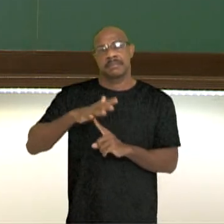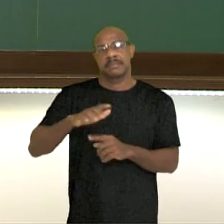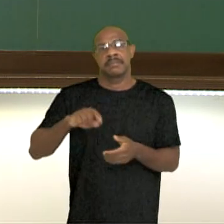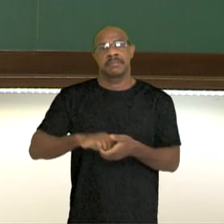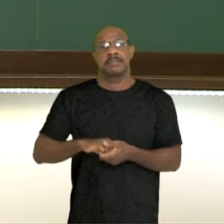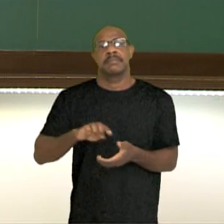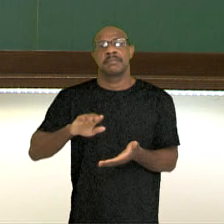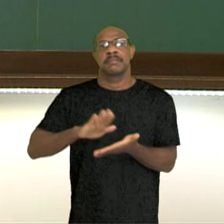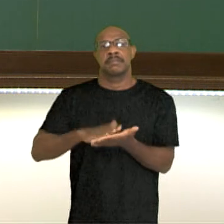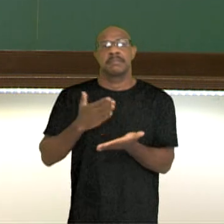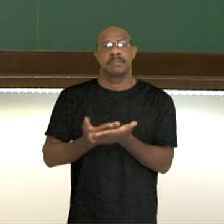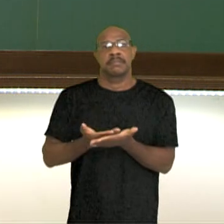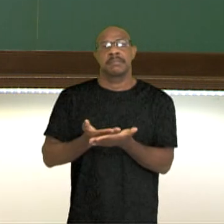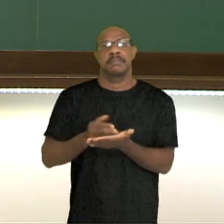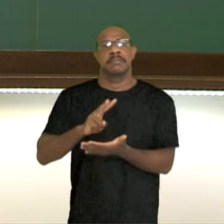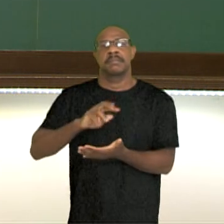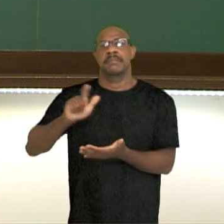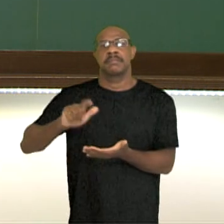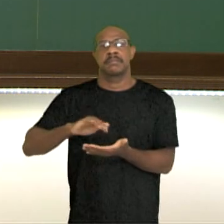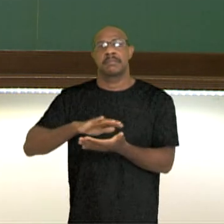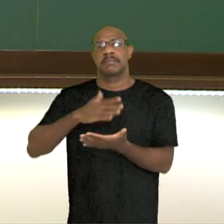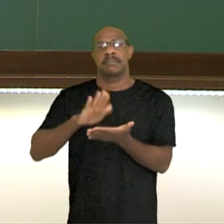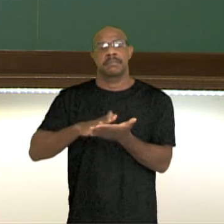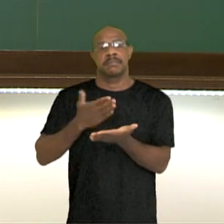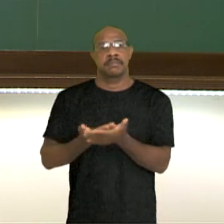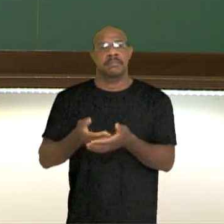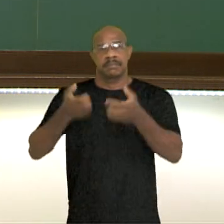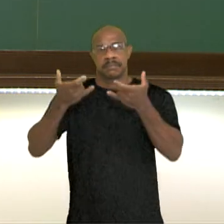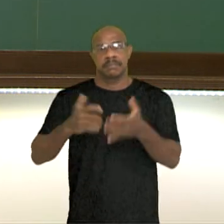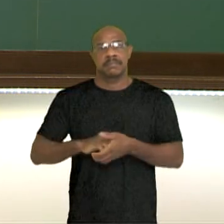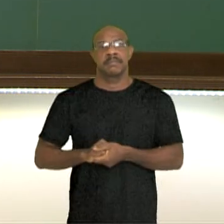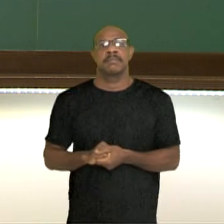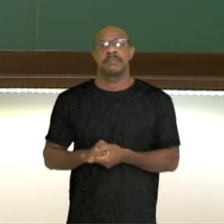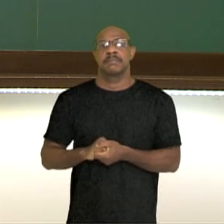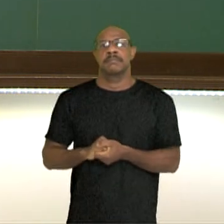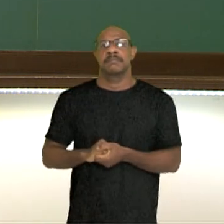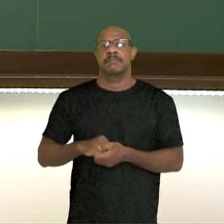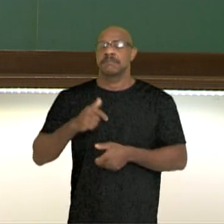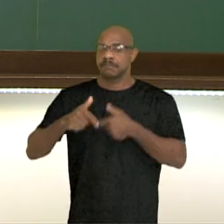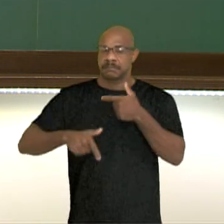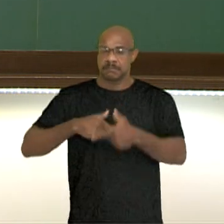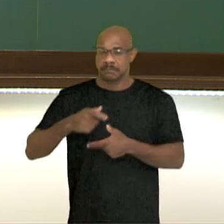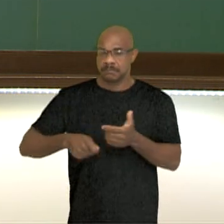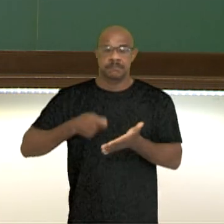nosso intérprete Val, querido, muita dedicação, muito